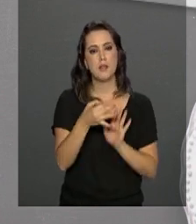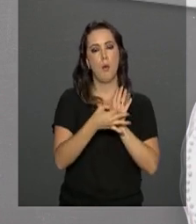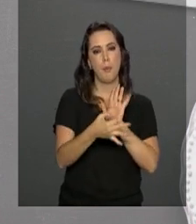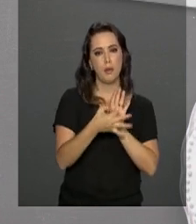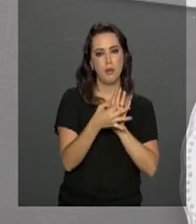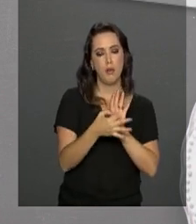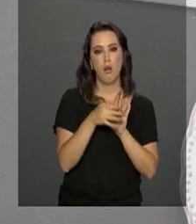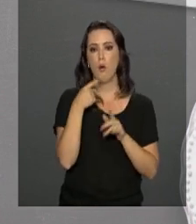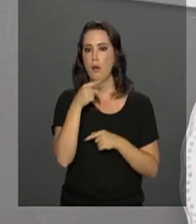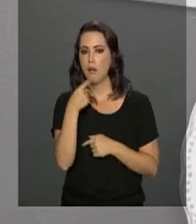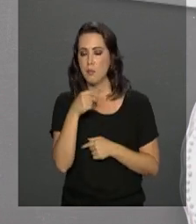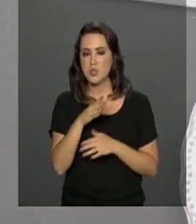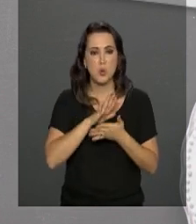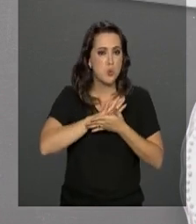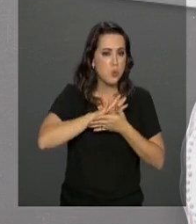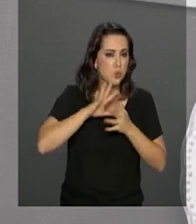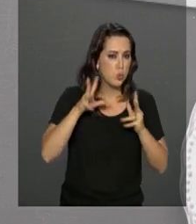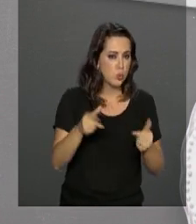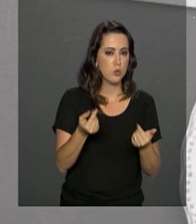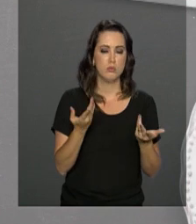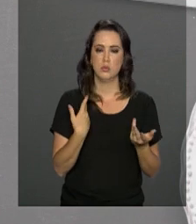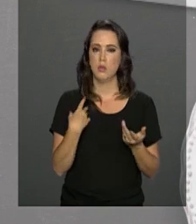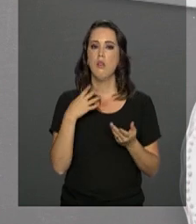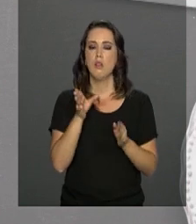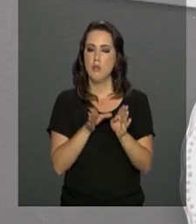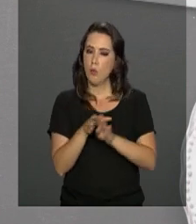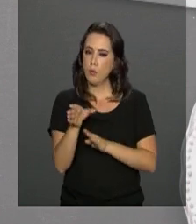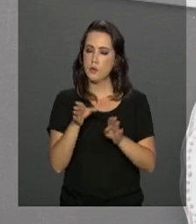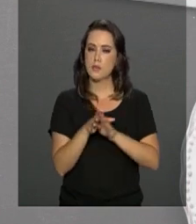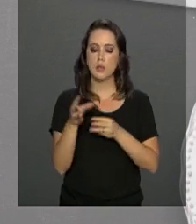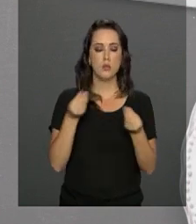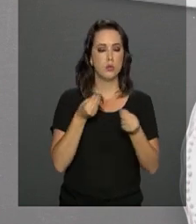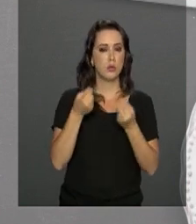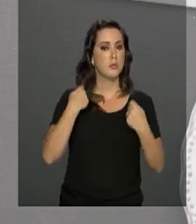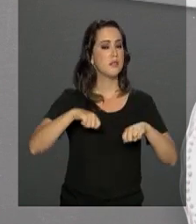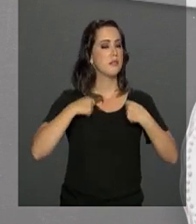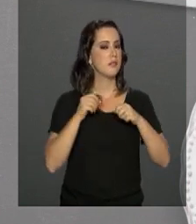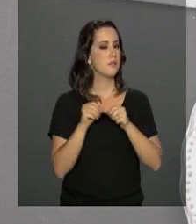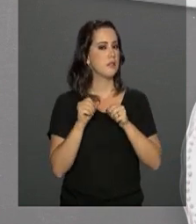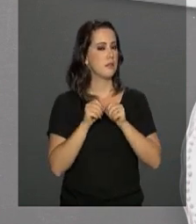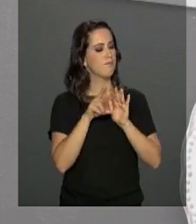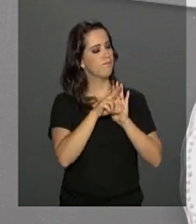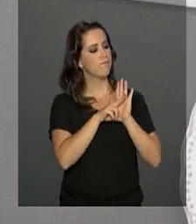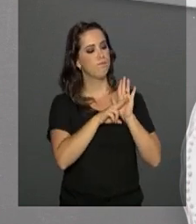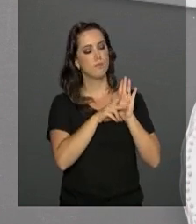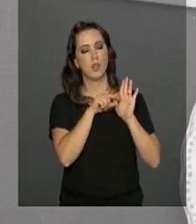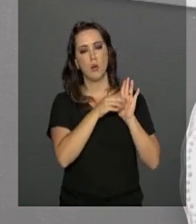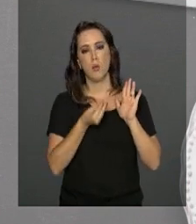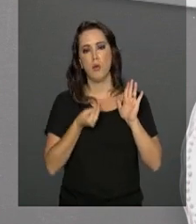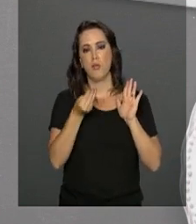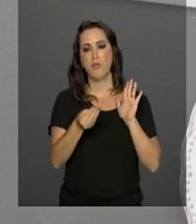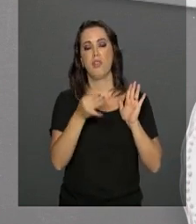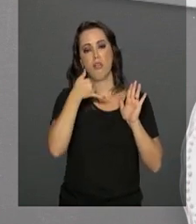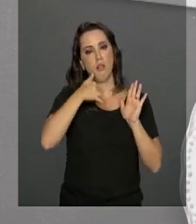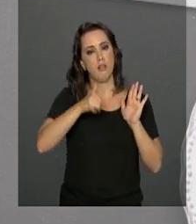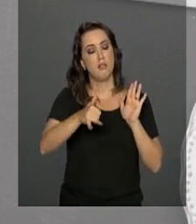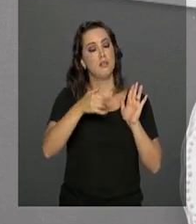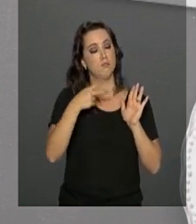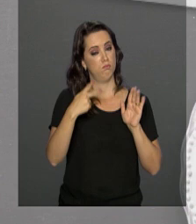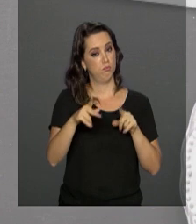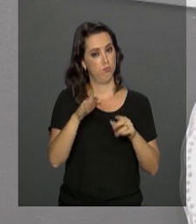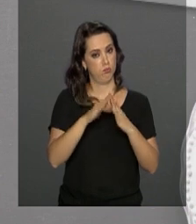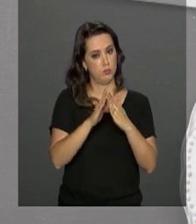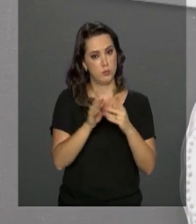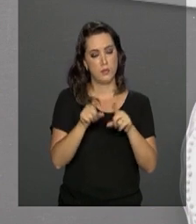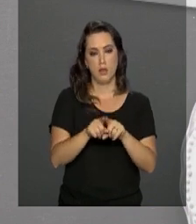e apresenta orientações sobre os principais procedimentos relacionados ao fornecimento de energia e